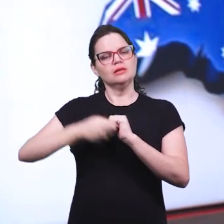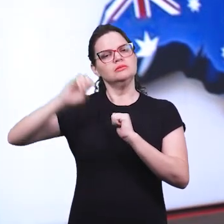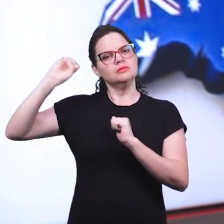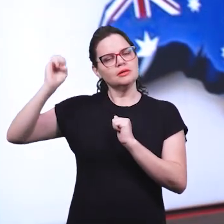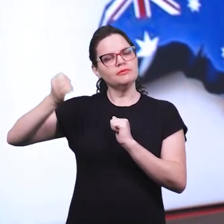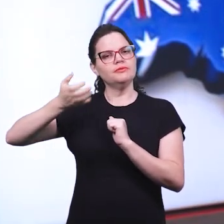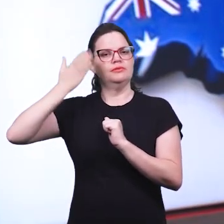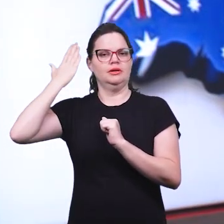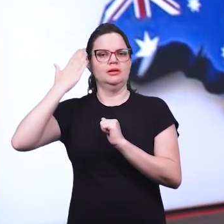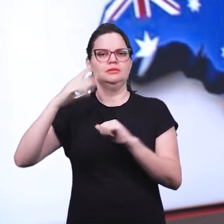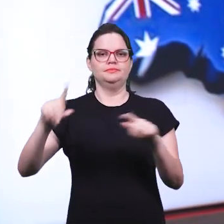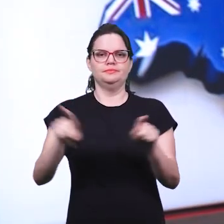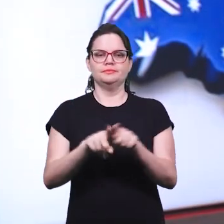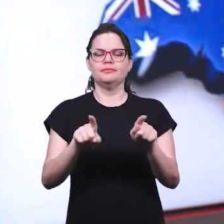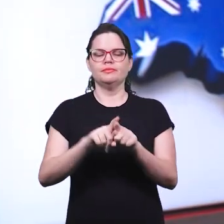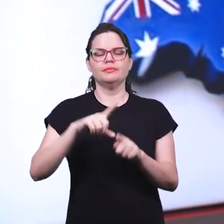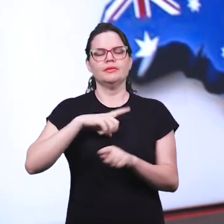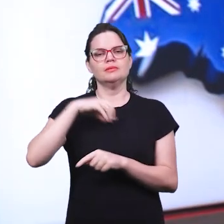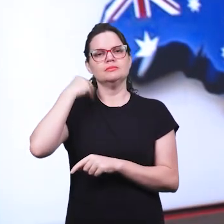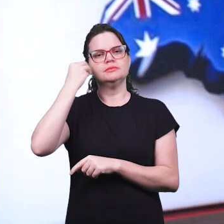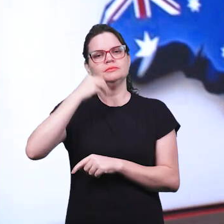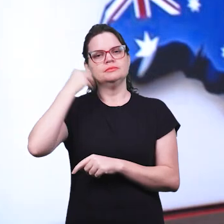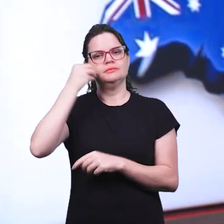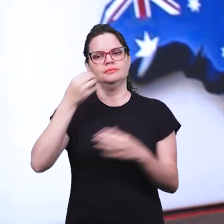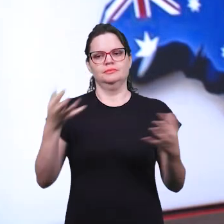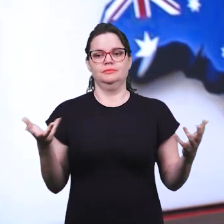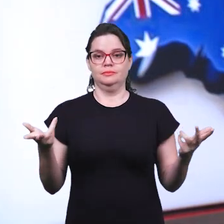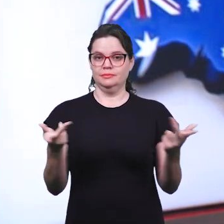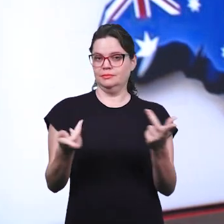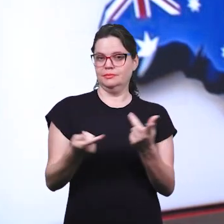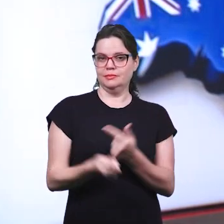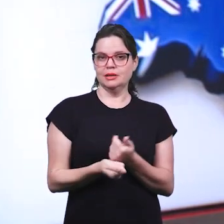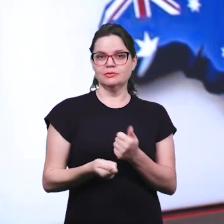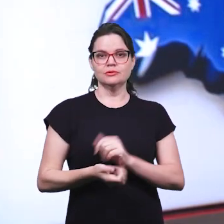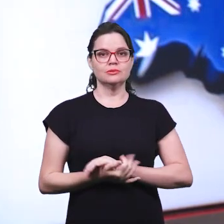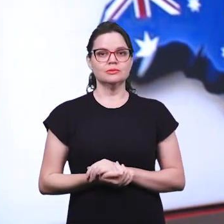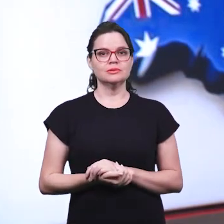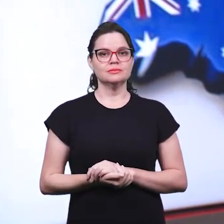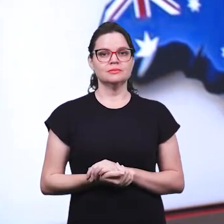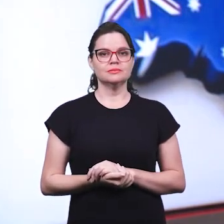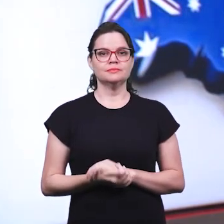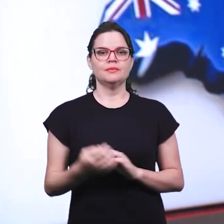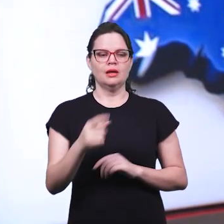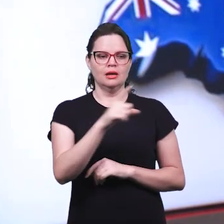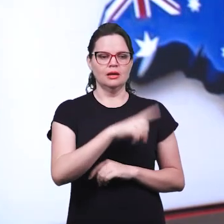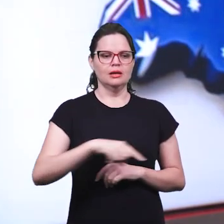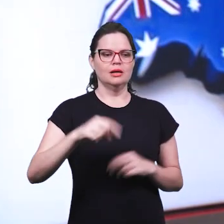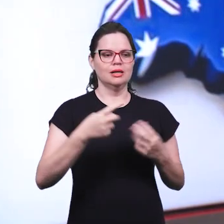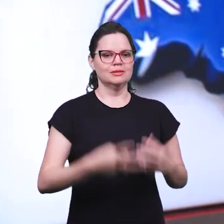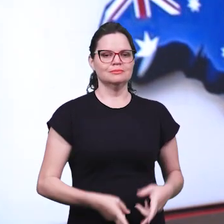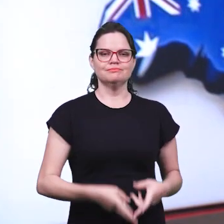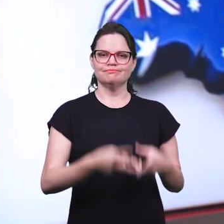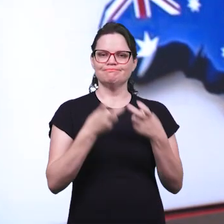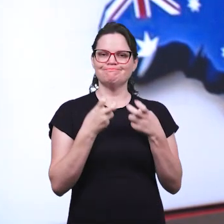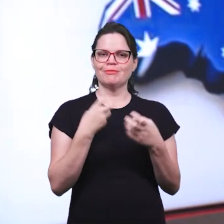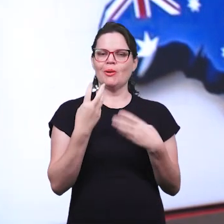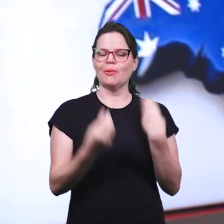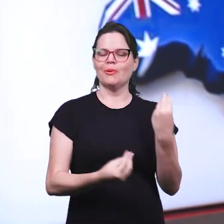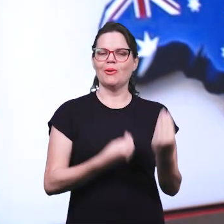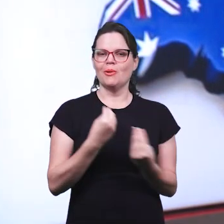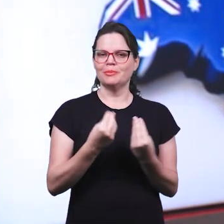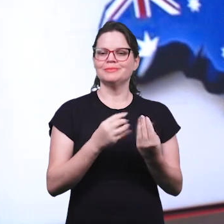aí temos experiências notáveis em que eles percebem como